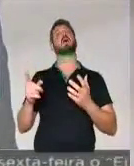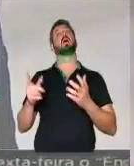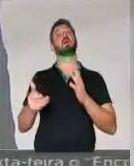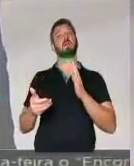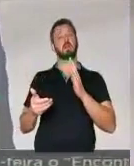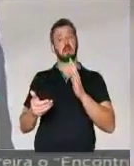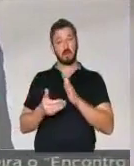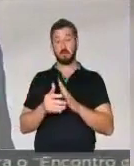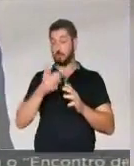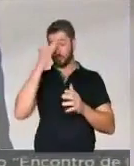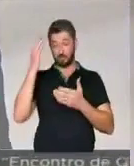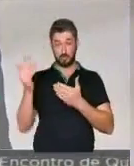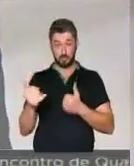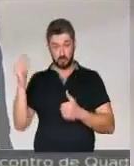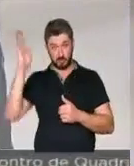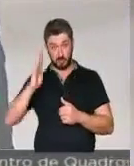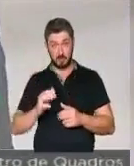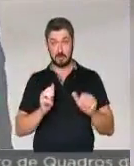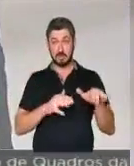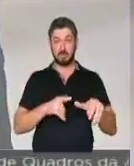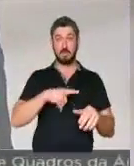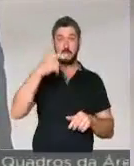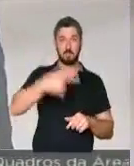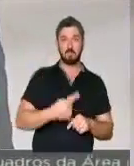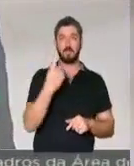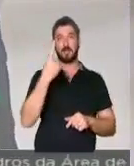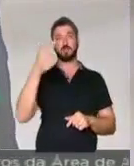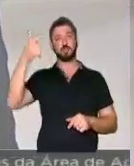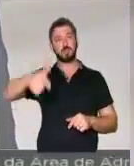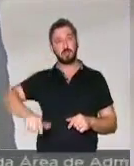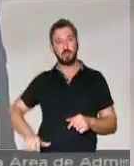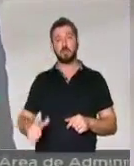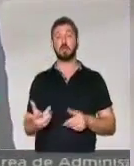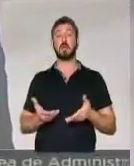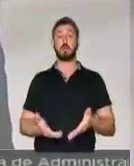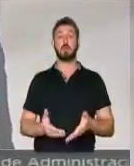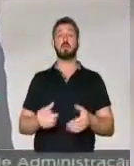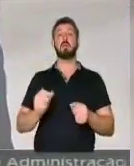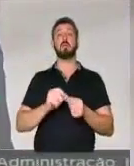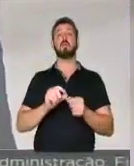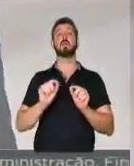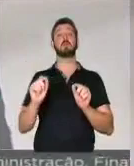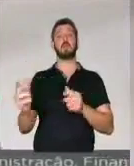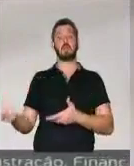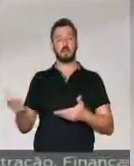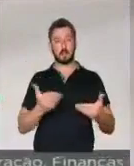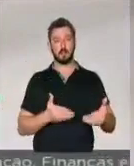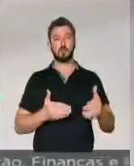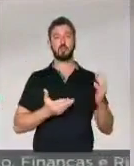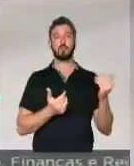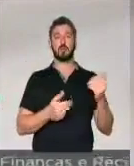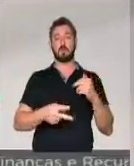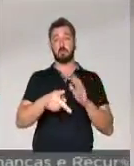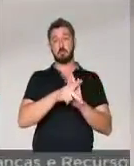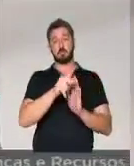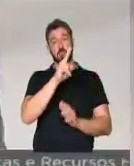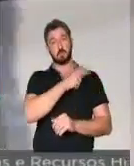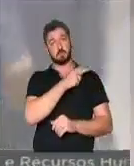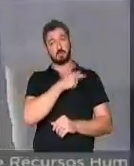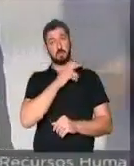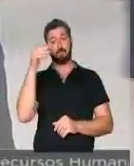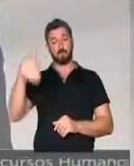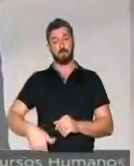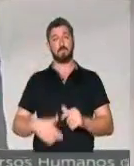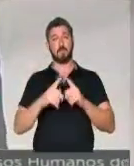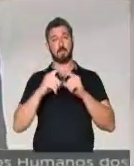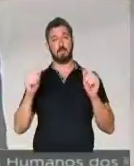Parlamento Jovem Brasileiro. Em setembro teremos mais uma edição e com isso trazendo jovens do ensino médio para que venham a